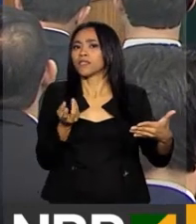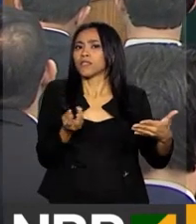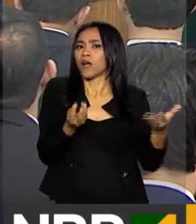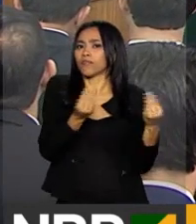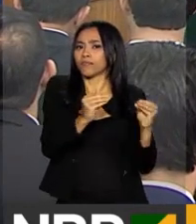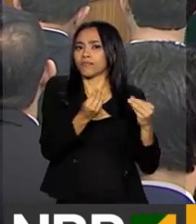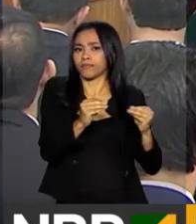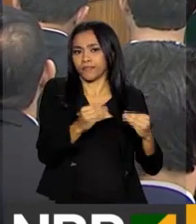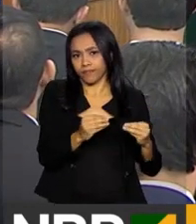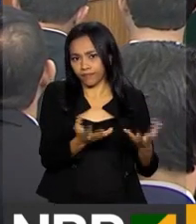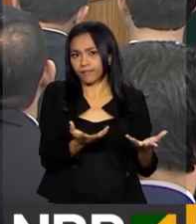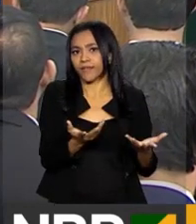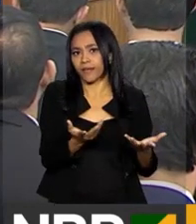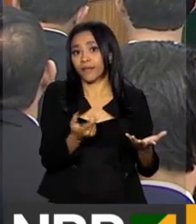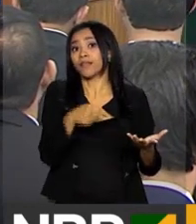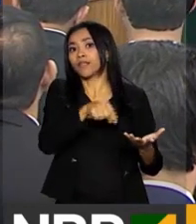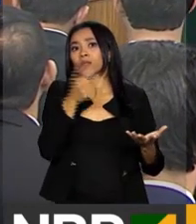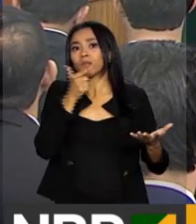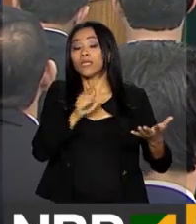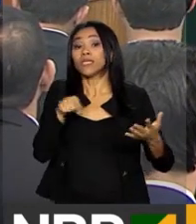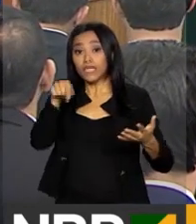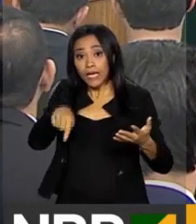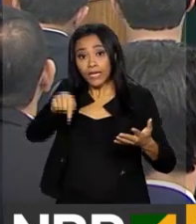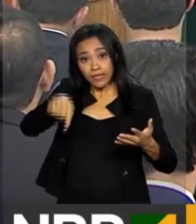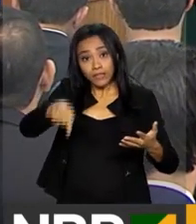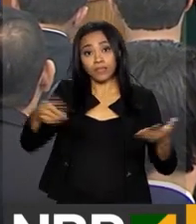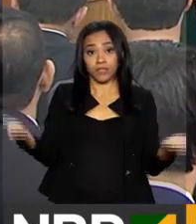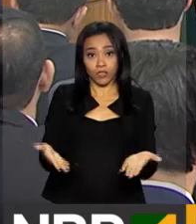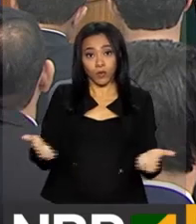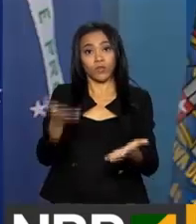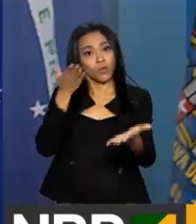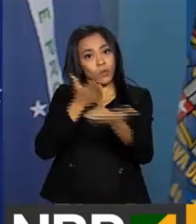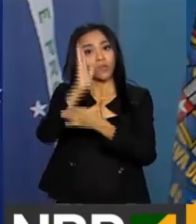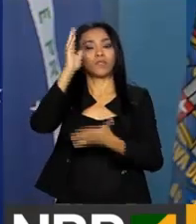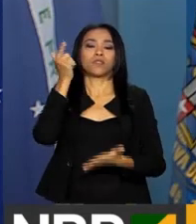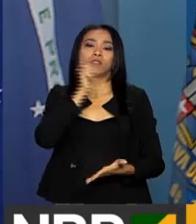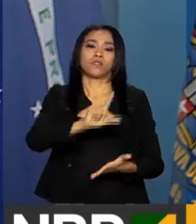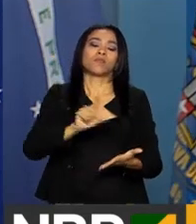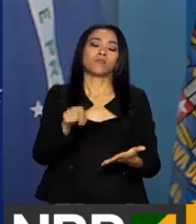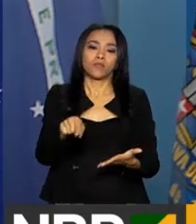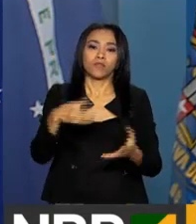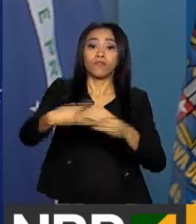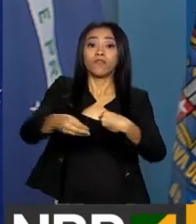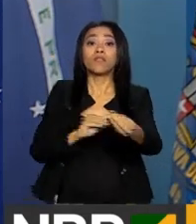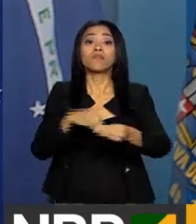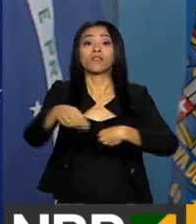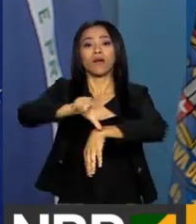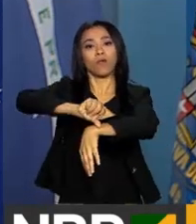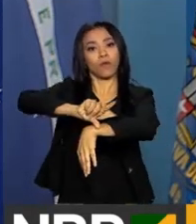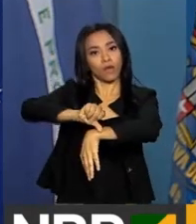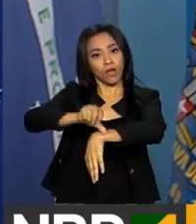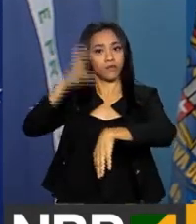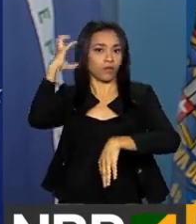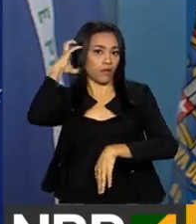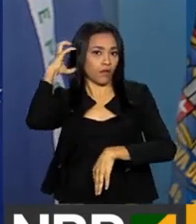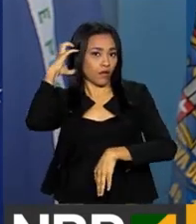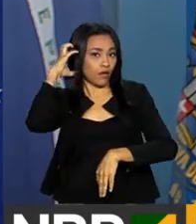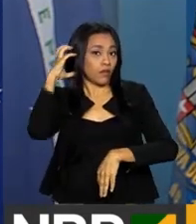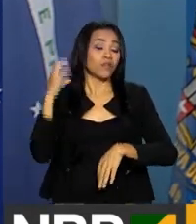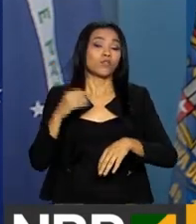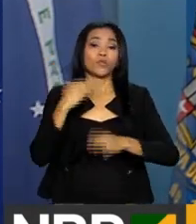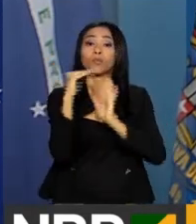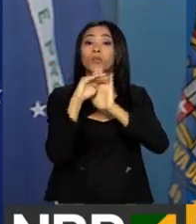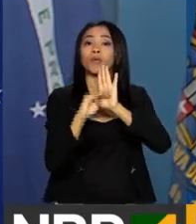sanção desta matéria no dia de hoje por razões factuais